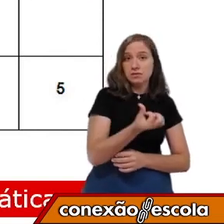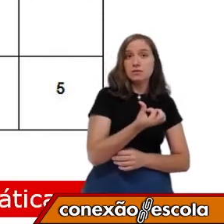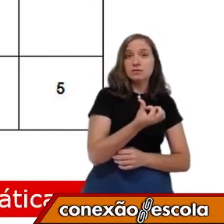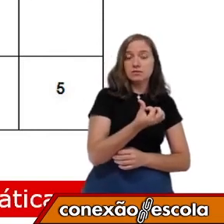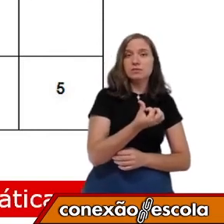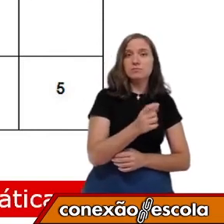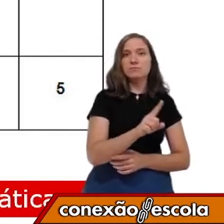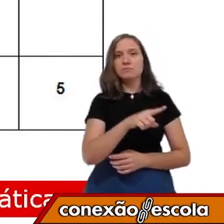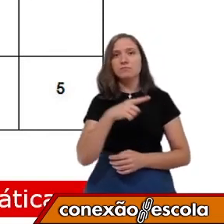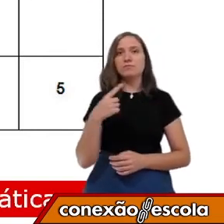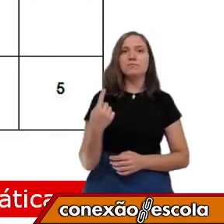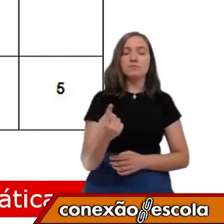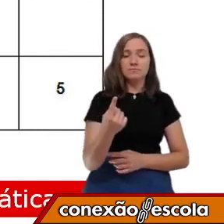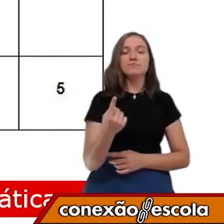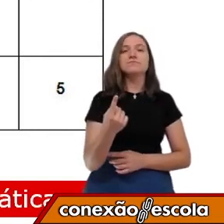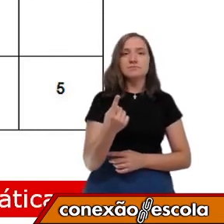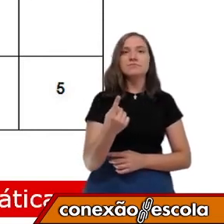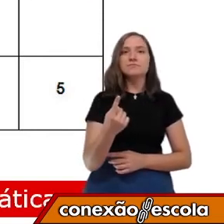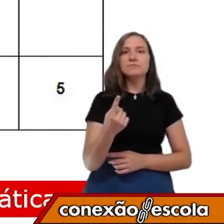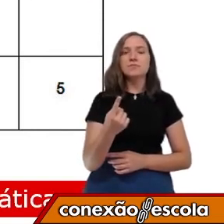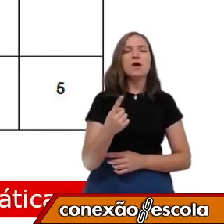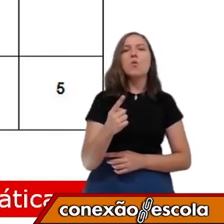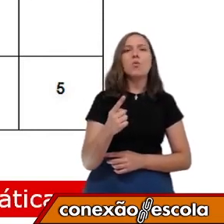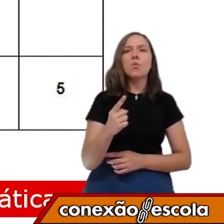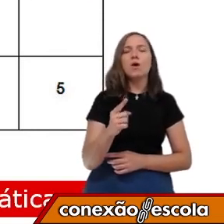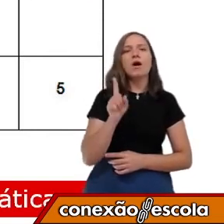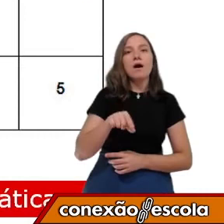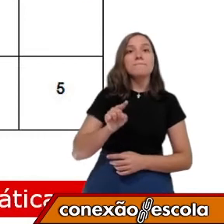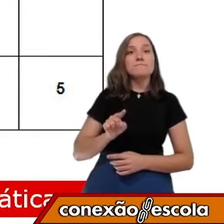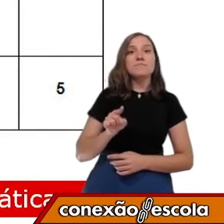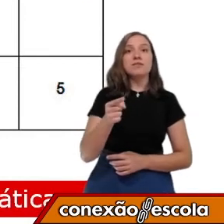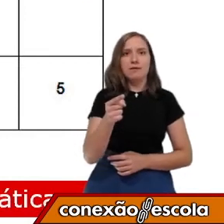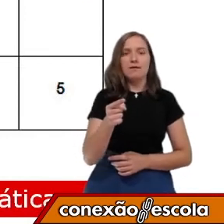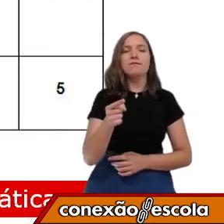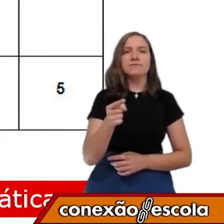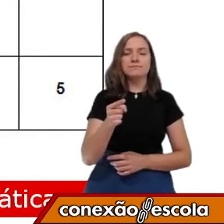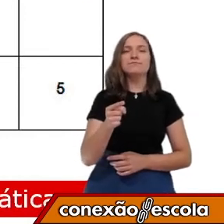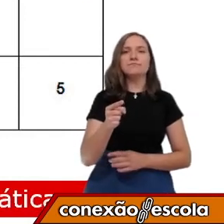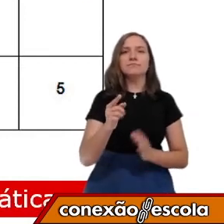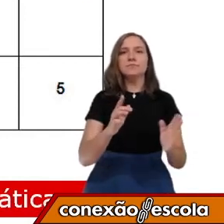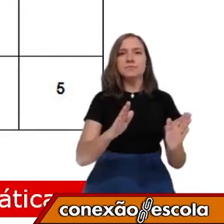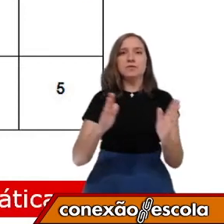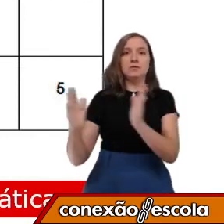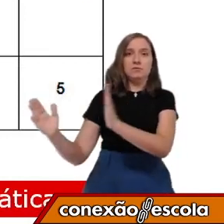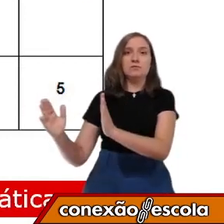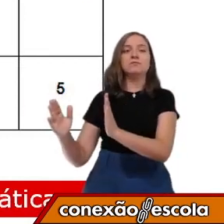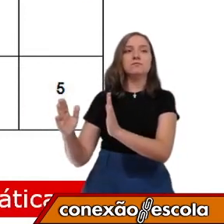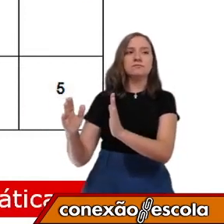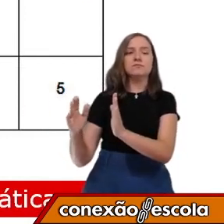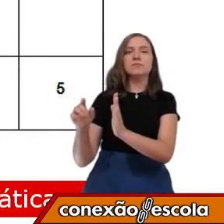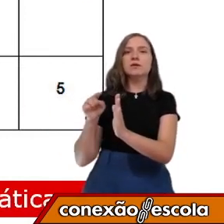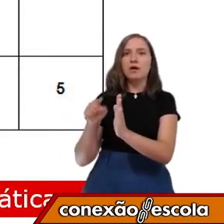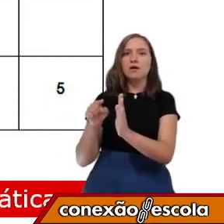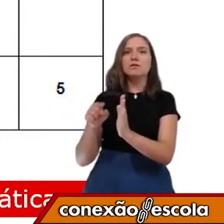6. Nós temos a quarta ordem, ocupada pela unidade de milhar. Nós temos a quinta ordem, ocupada pela dezena